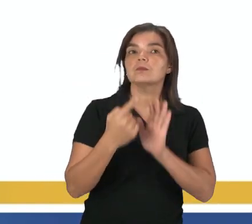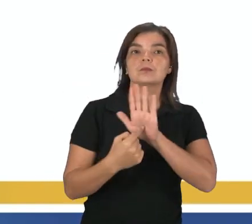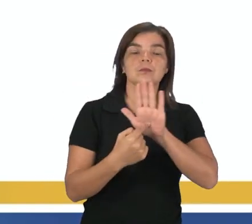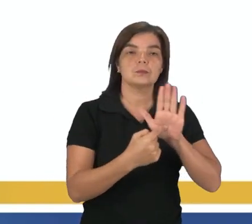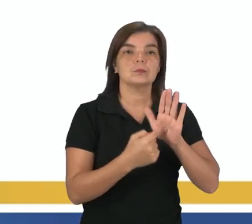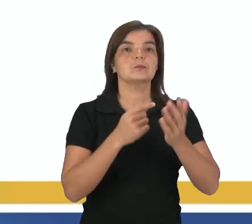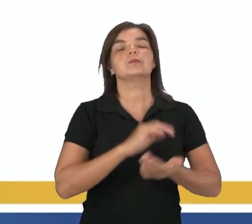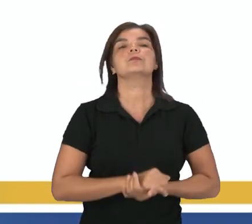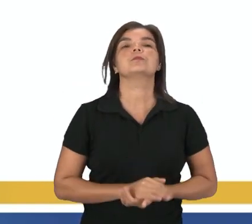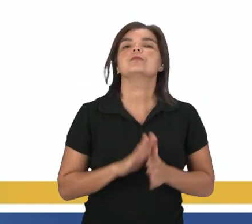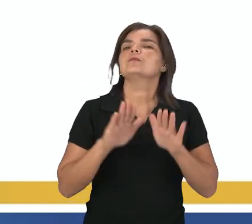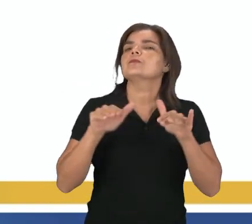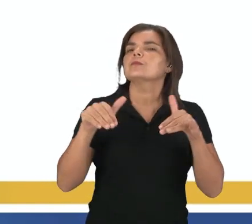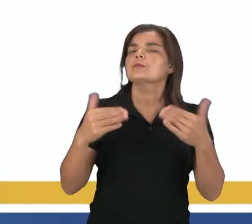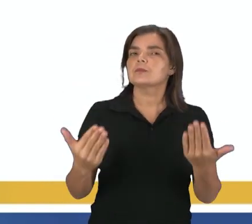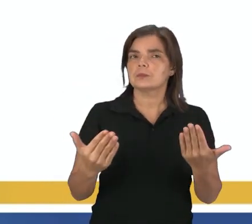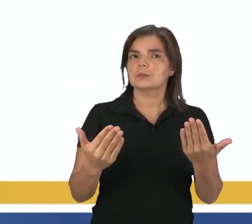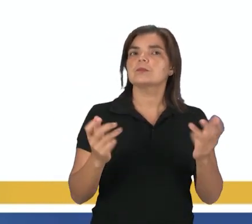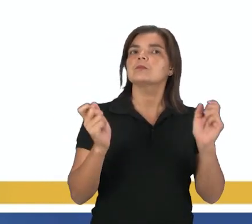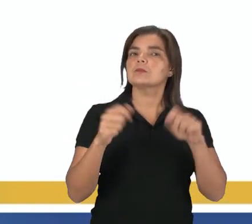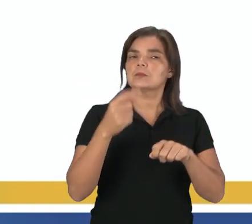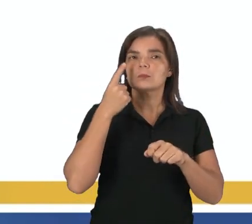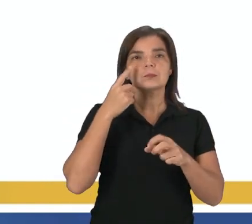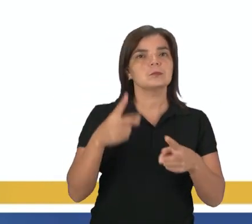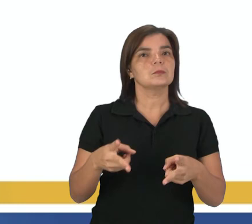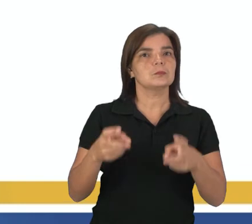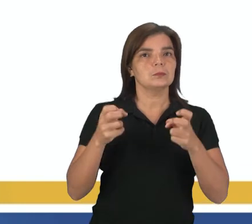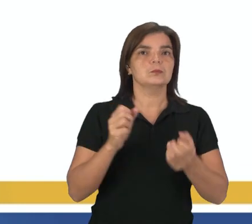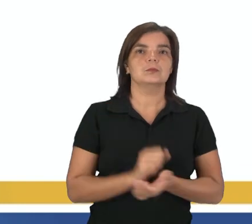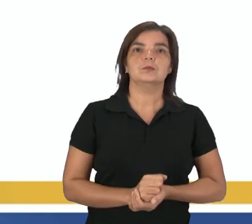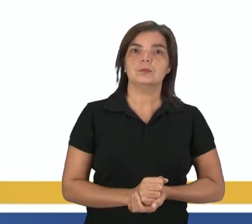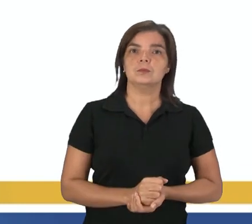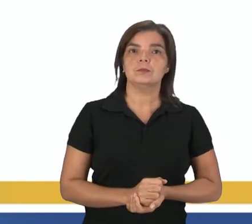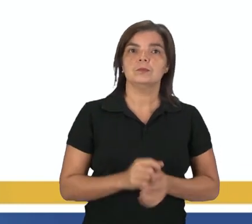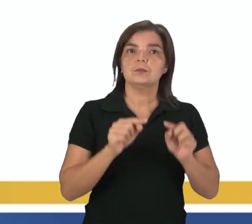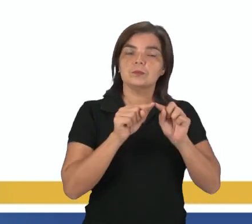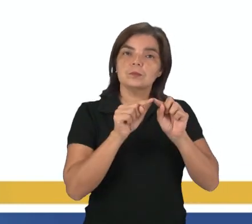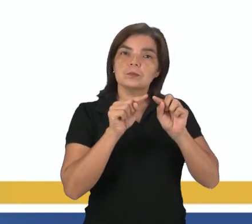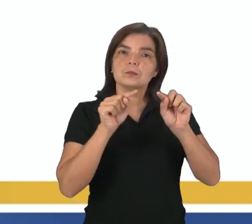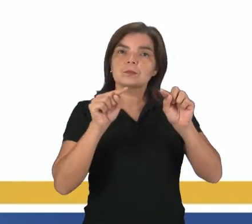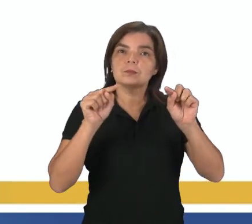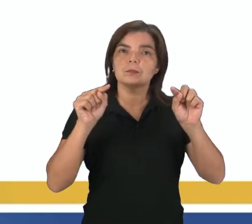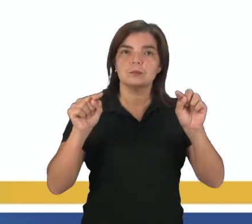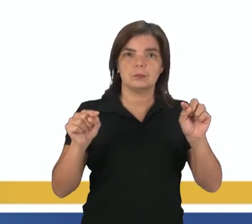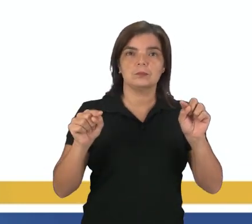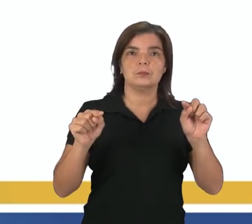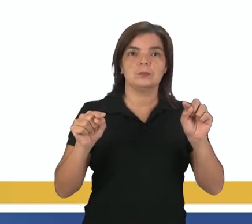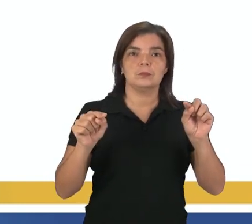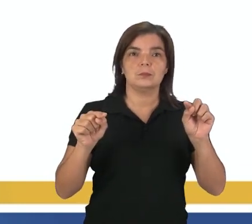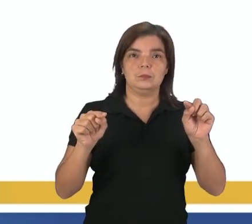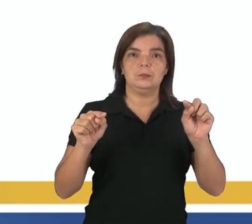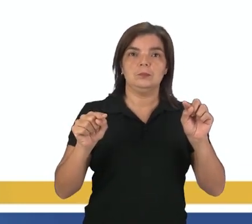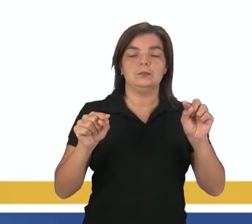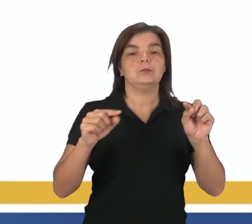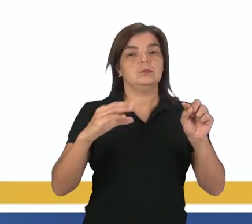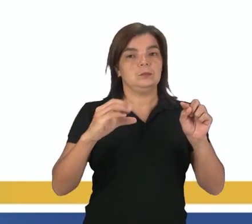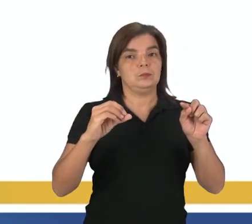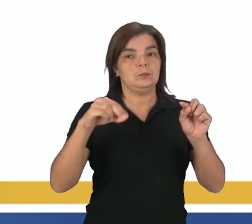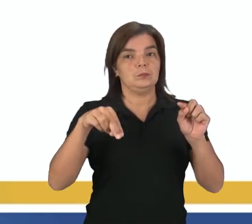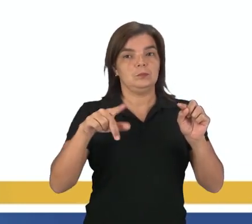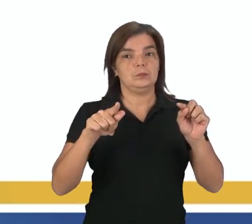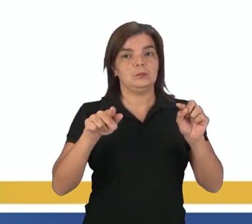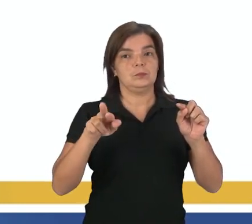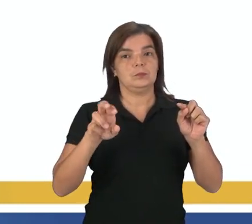translação. Então, quais são os 2 fatos que eu poderia perceber aí? Eu percebi que os segmentos de reta são paralelos e